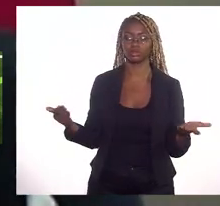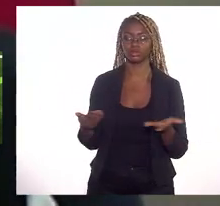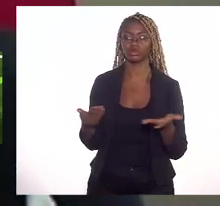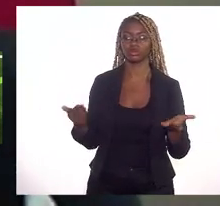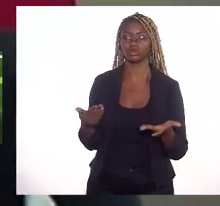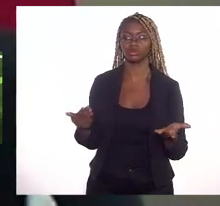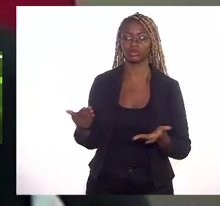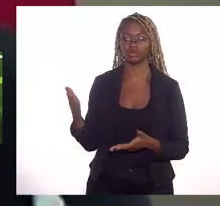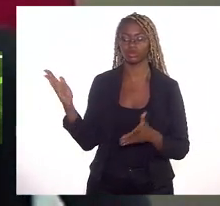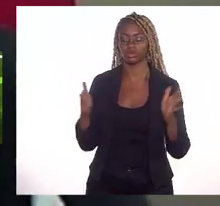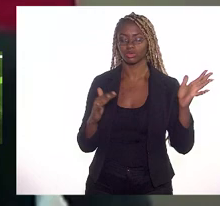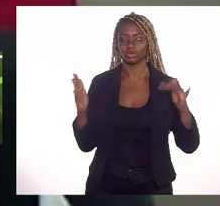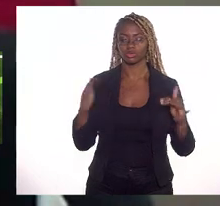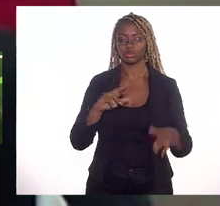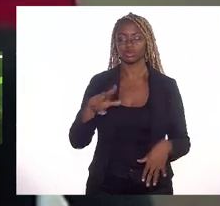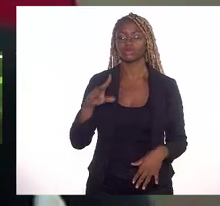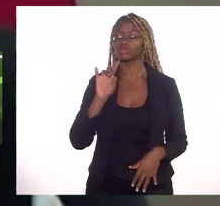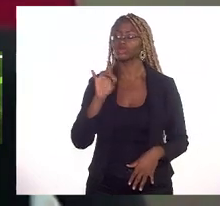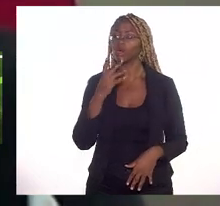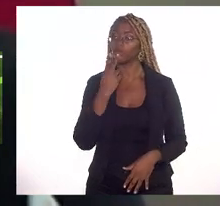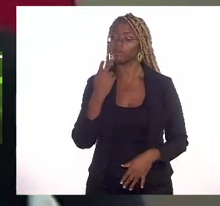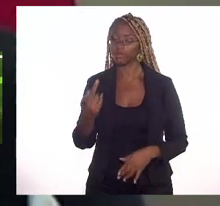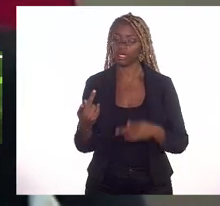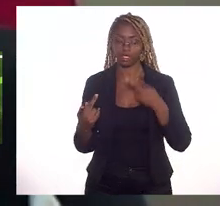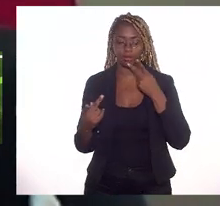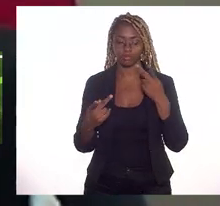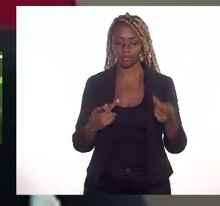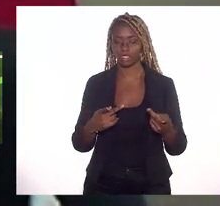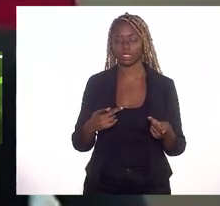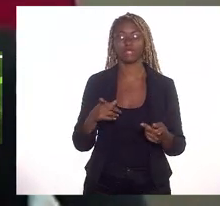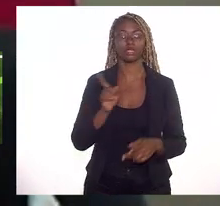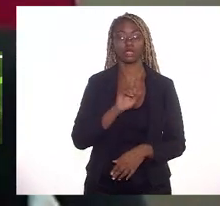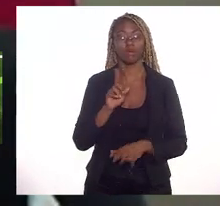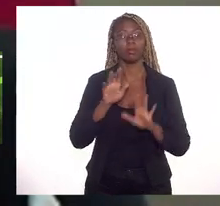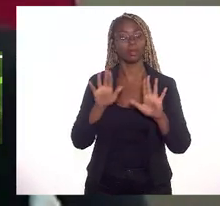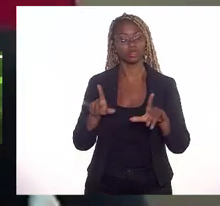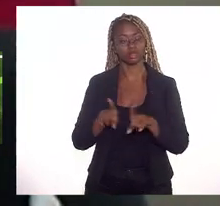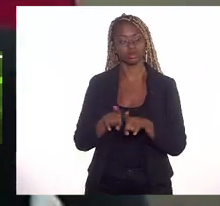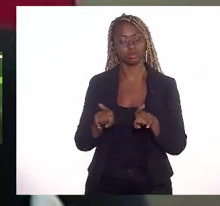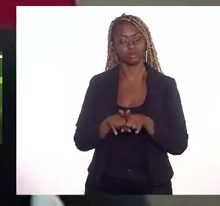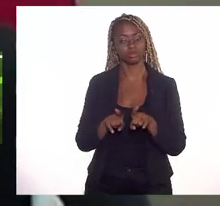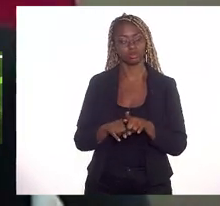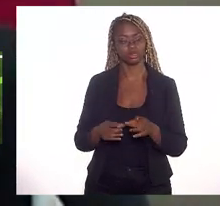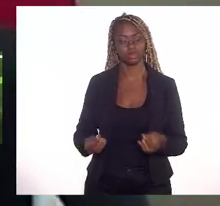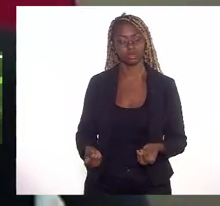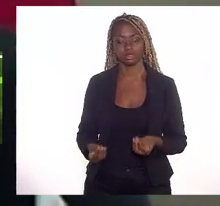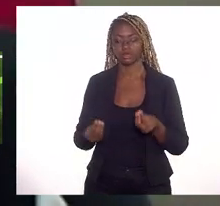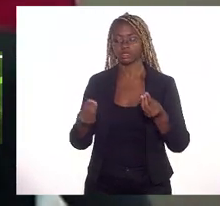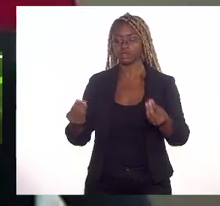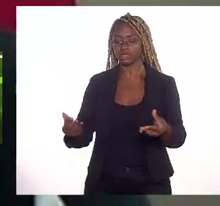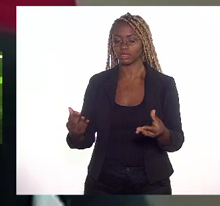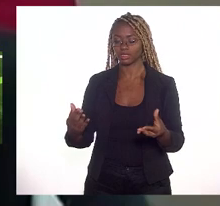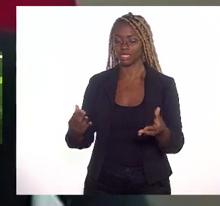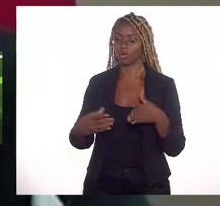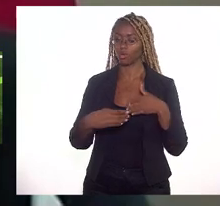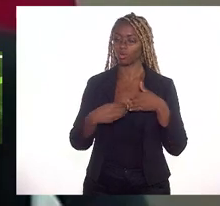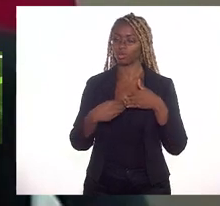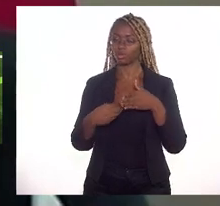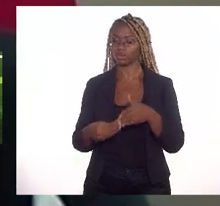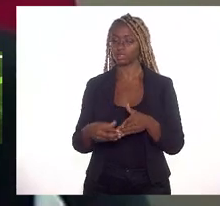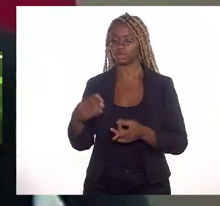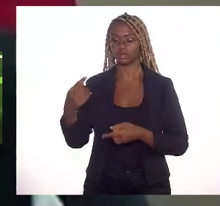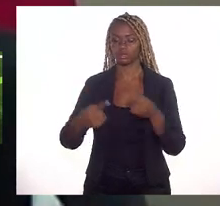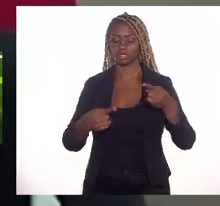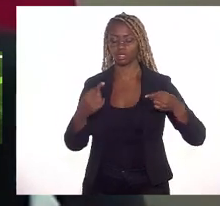não só sua declaração ou seu depoimento, mas do que tudo trazer luz para esse debate